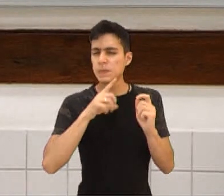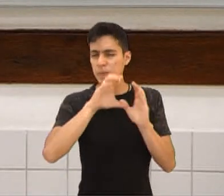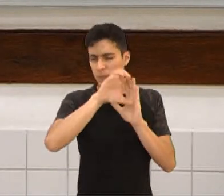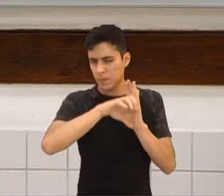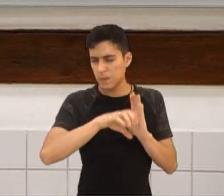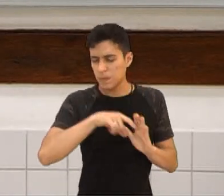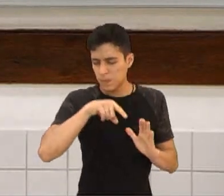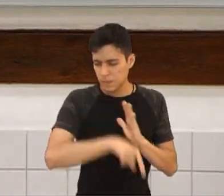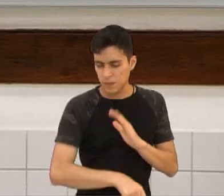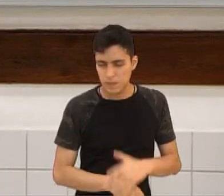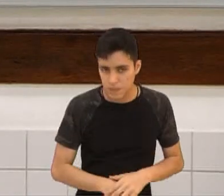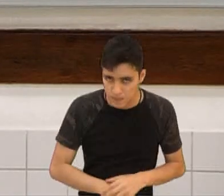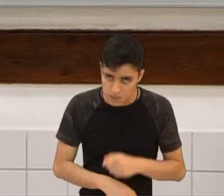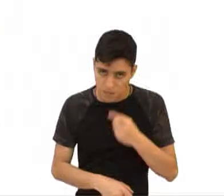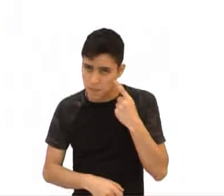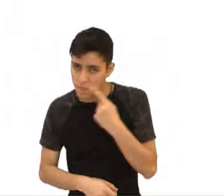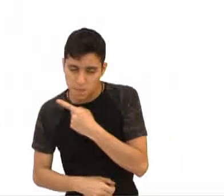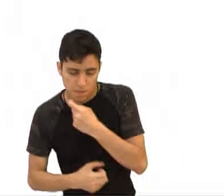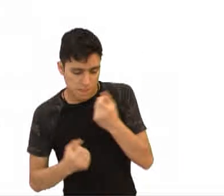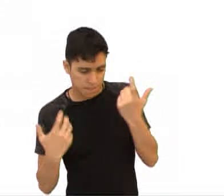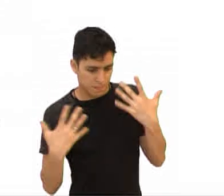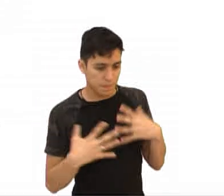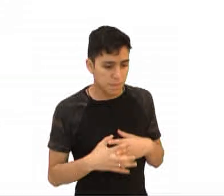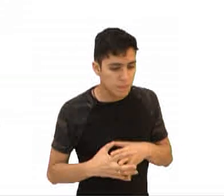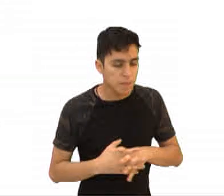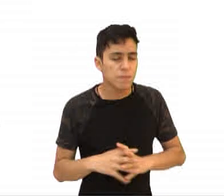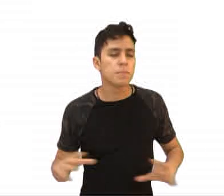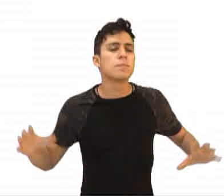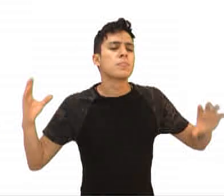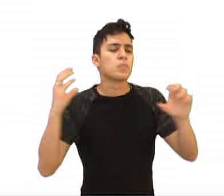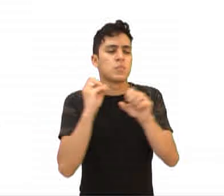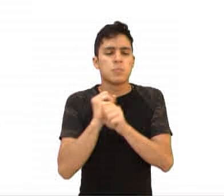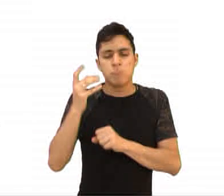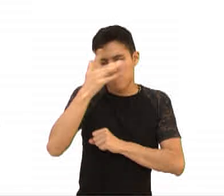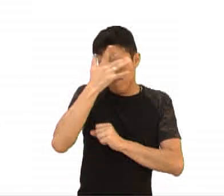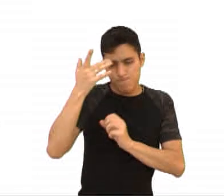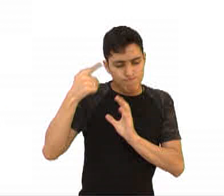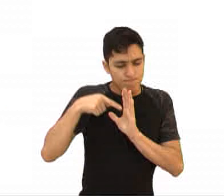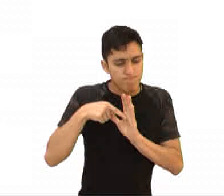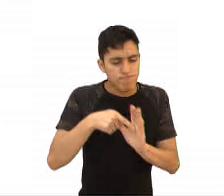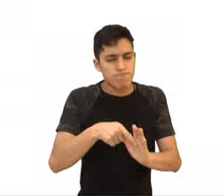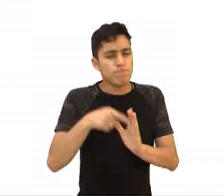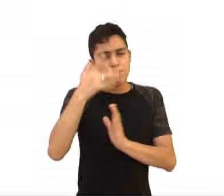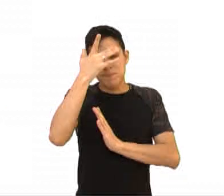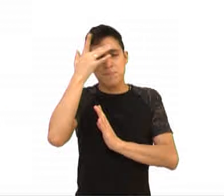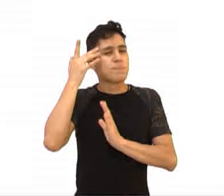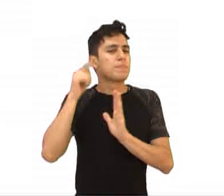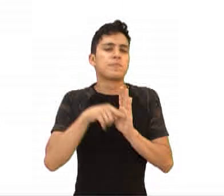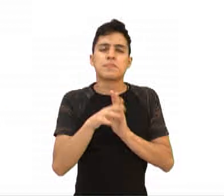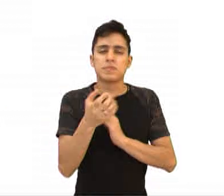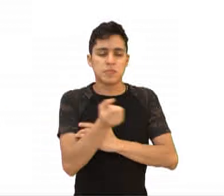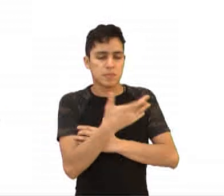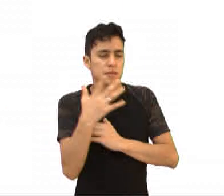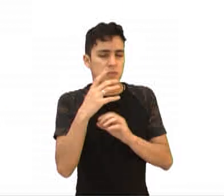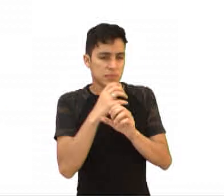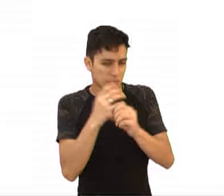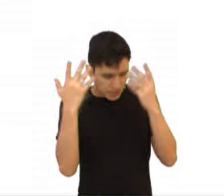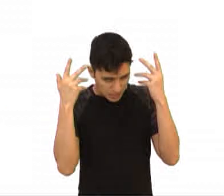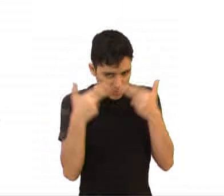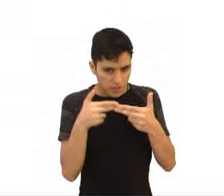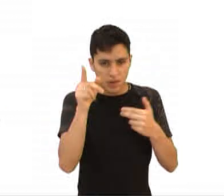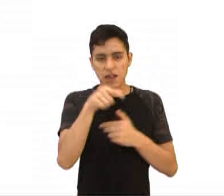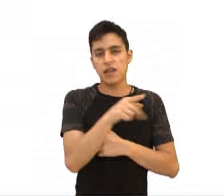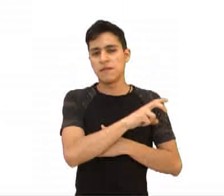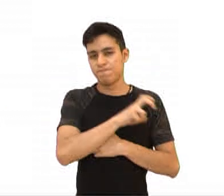Para encerrar, olha só o que ela diz. Ao todo, os pesquisadores coletaram material de 15 animais, entre eles tatus, tamanduás mirins